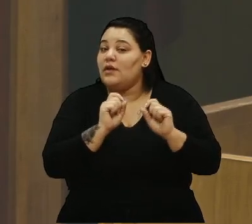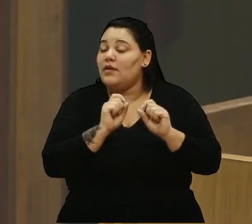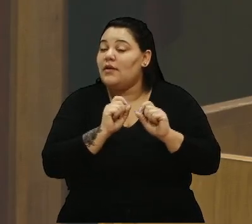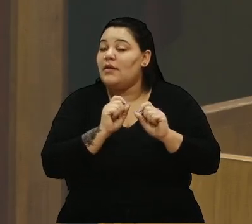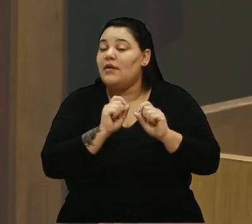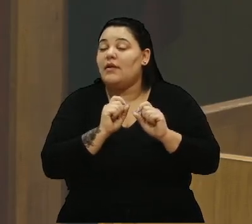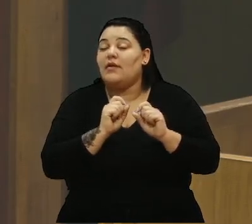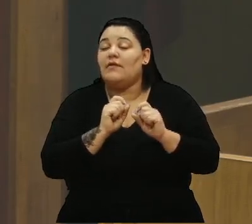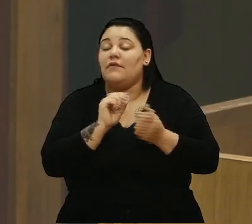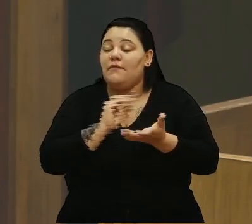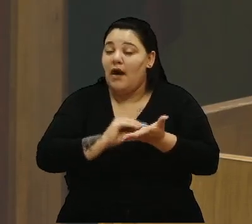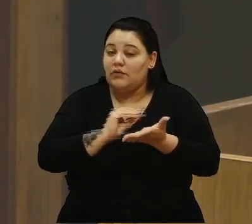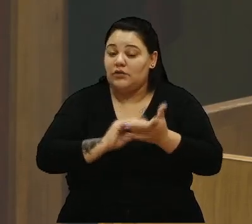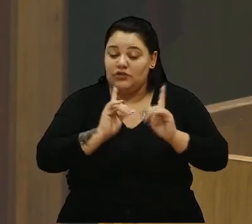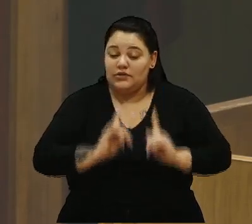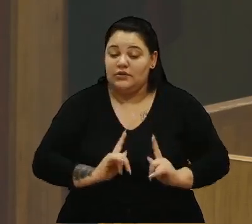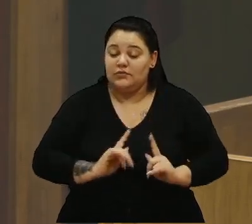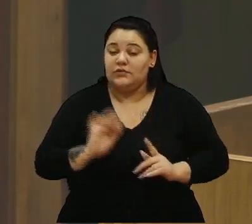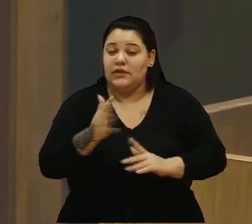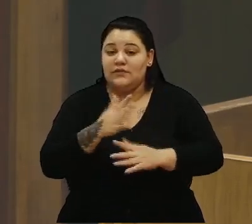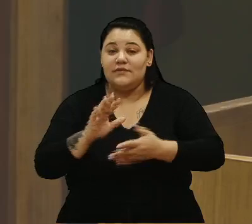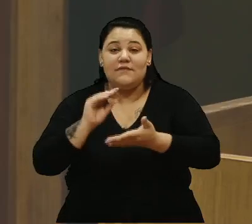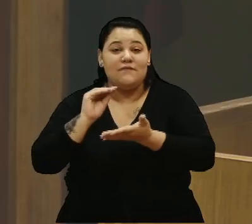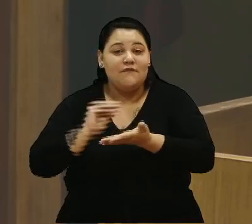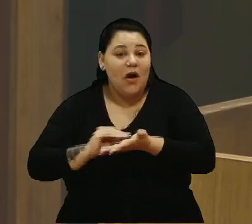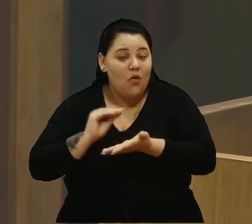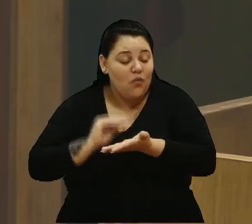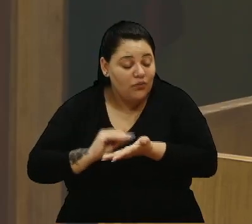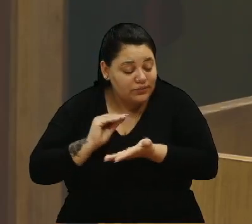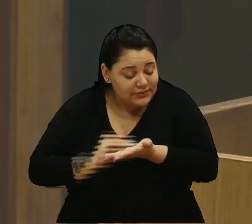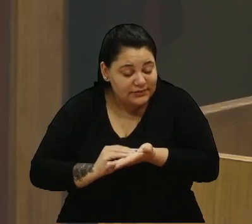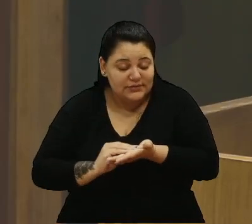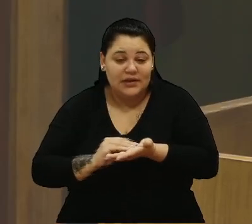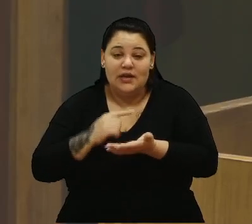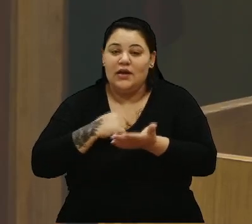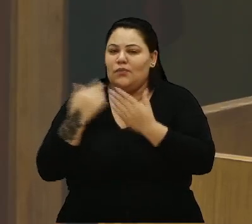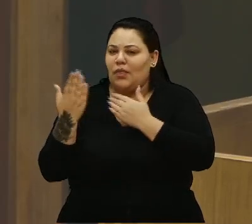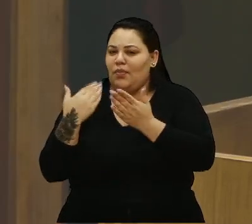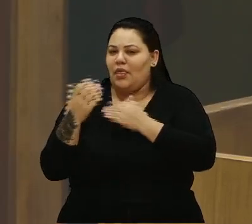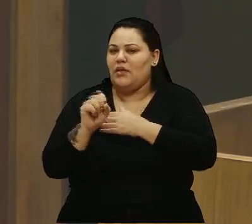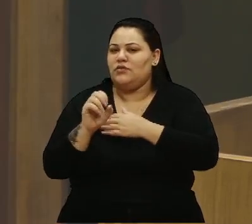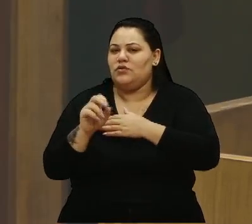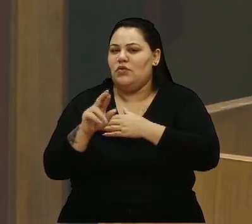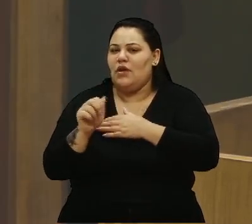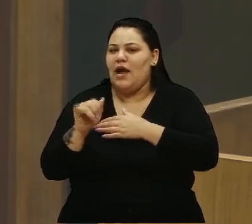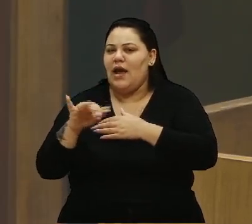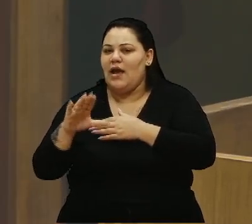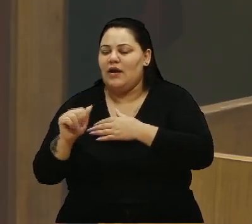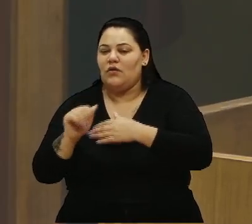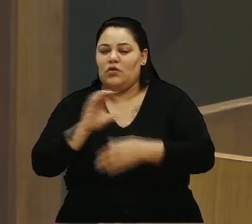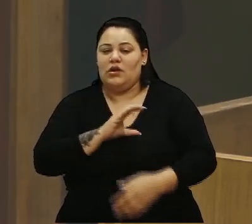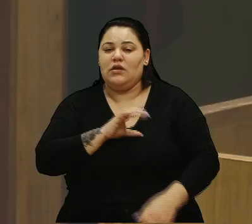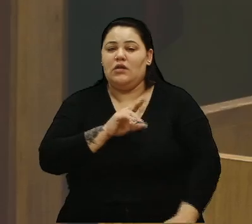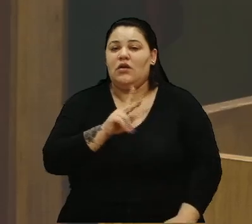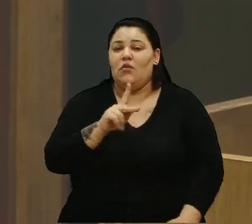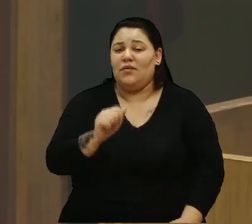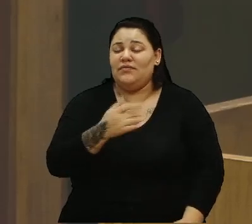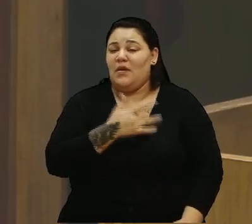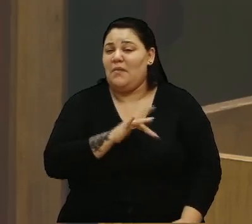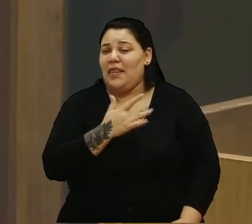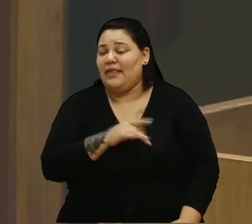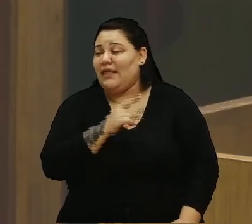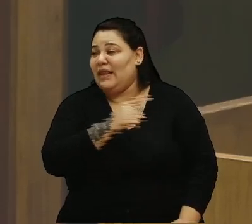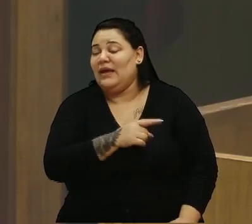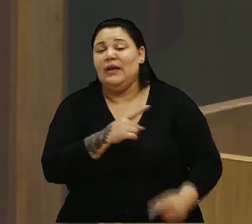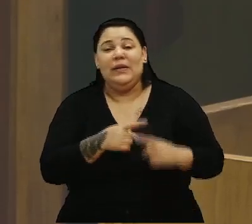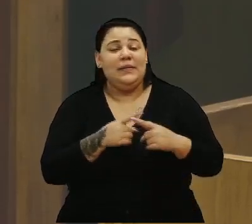E muitas vezes acima do limite. Quando eu converso com a Soraya, a vereadora Rafael Bueno, que coordena as UPAs, eu tenho pena dela e dos profissionais